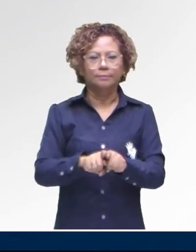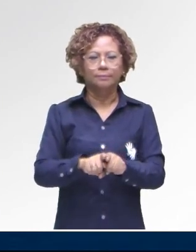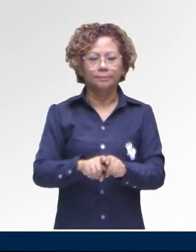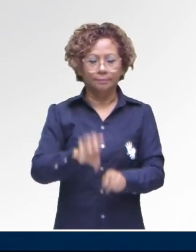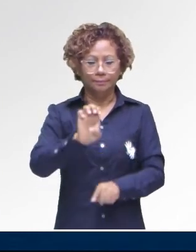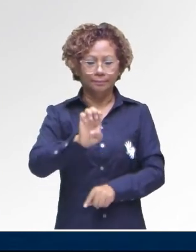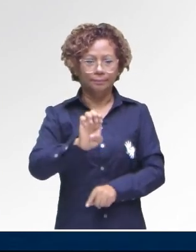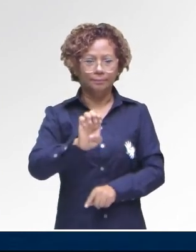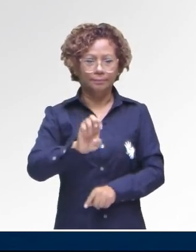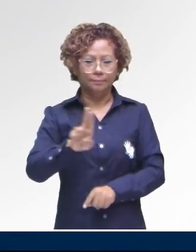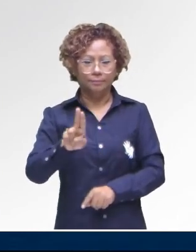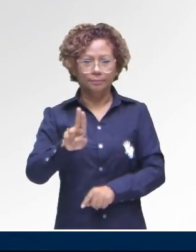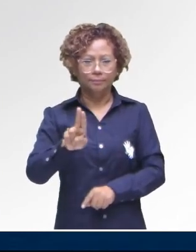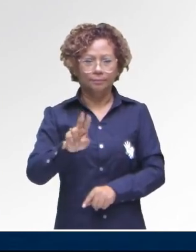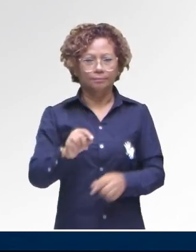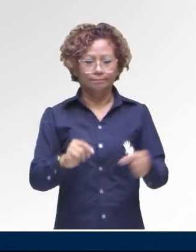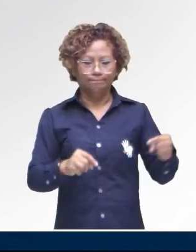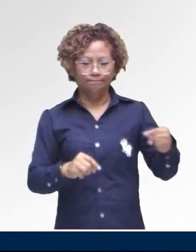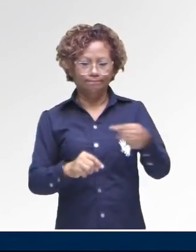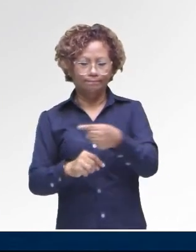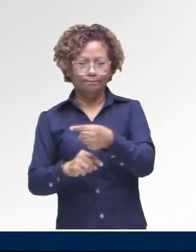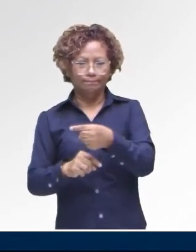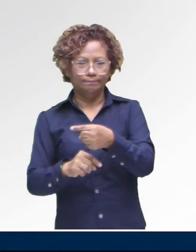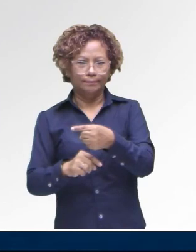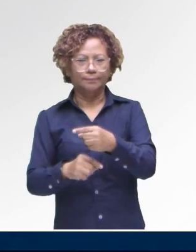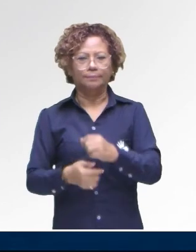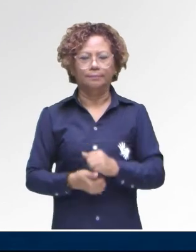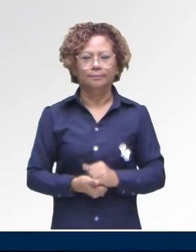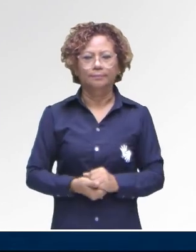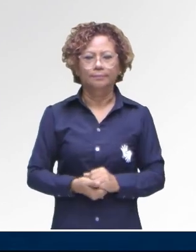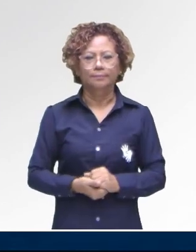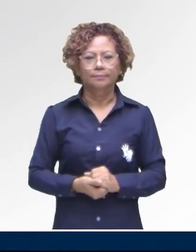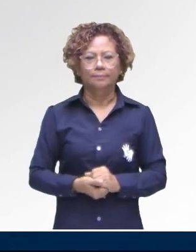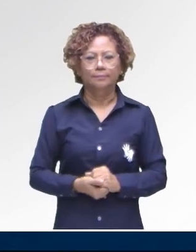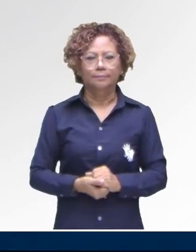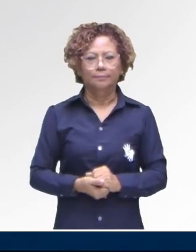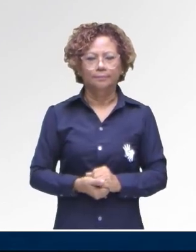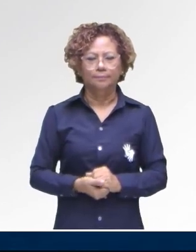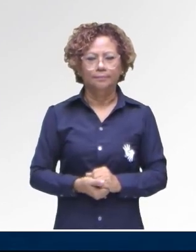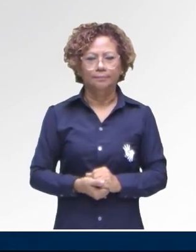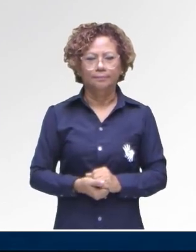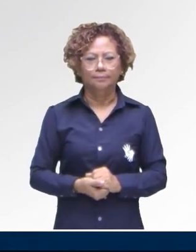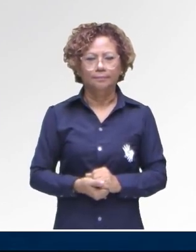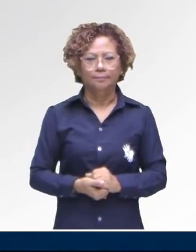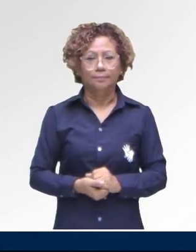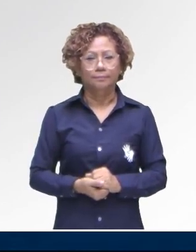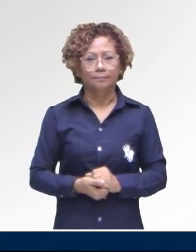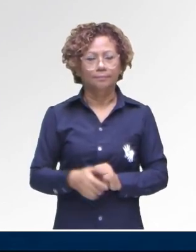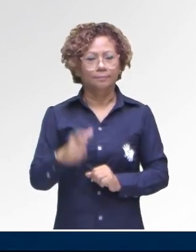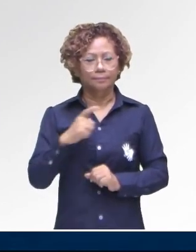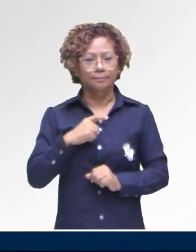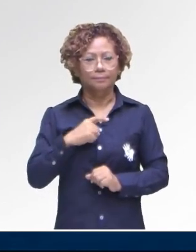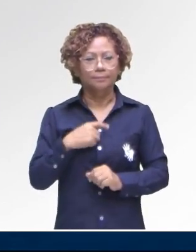De reta. E agora, nosso último aqui, ó, nós temos